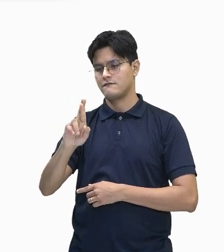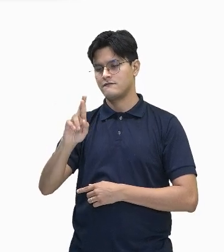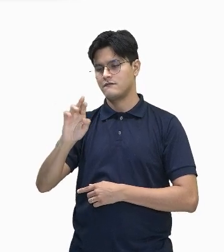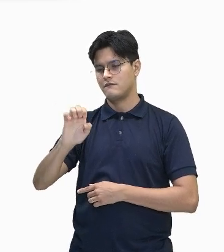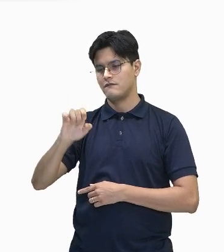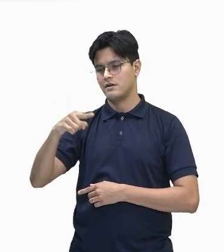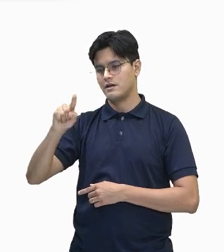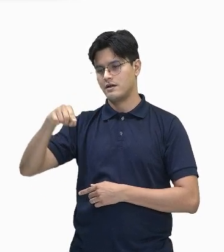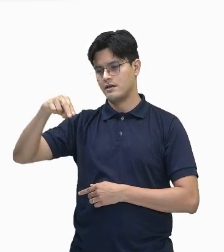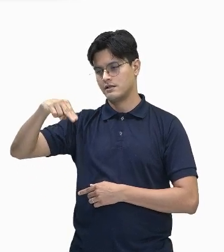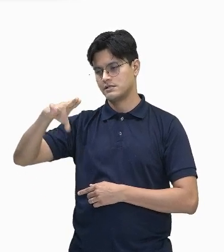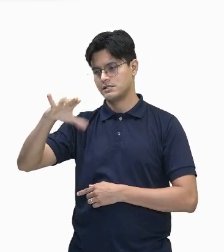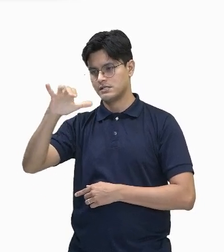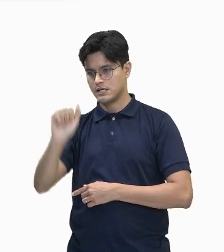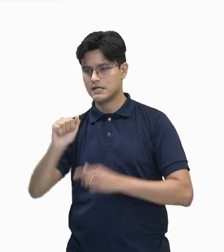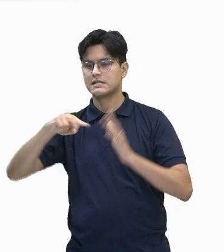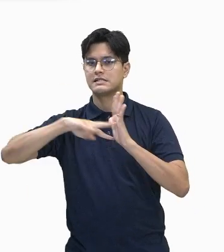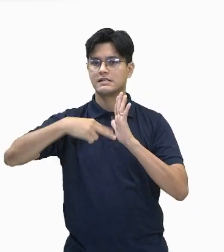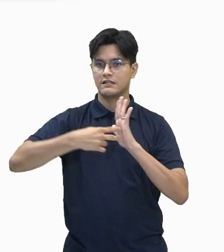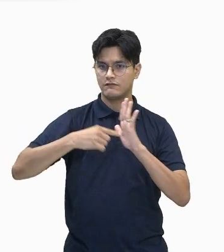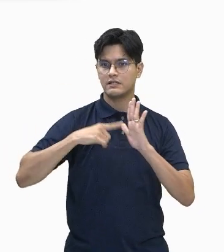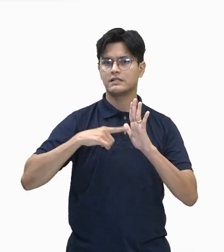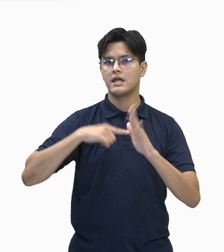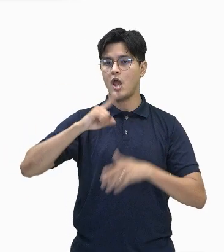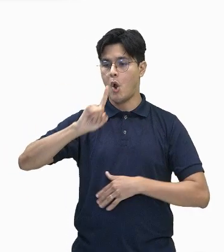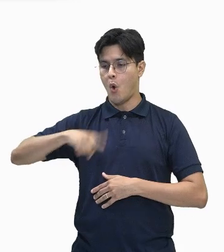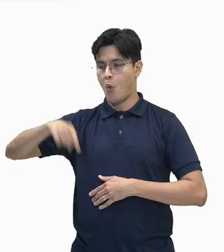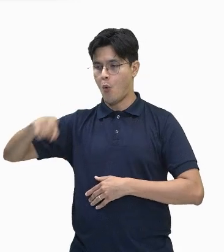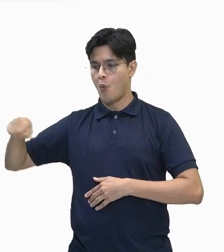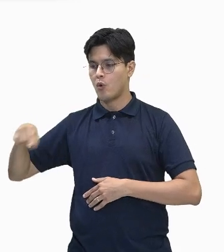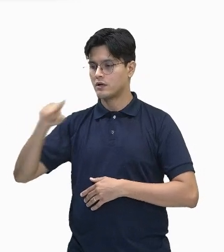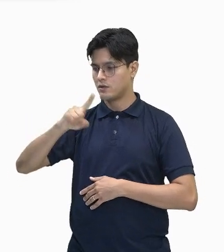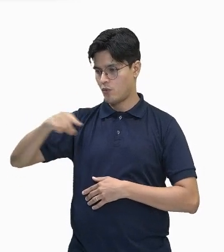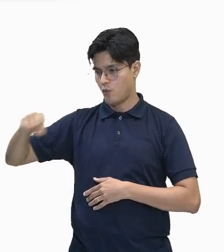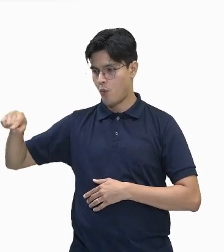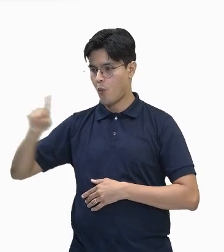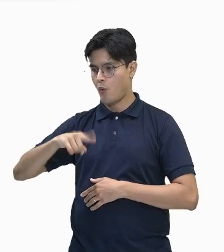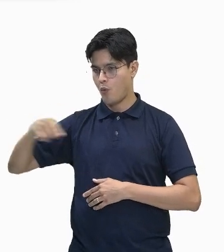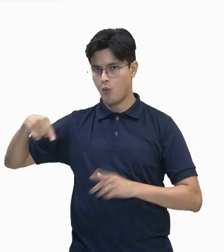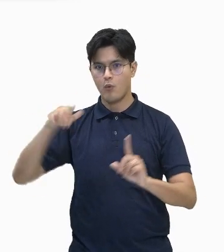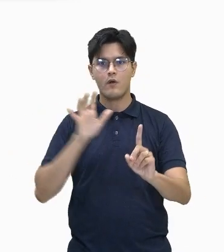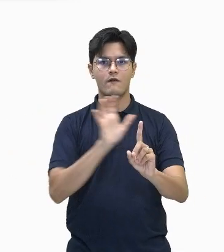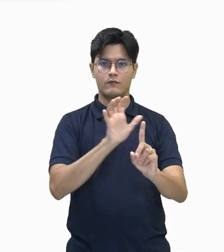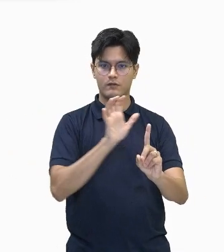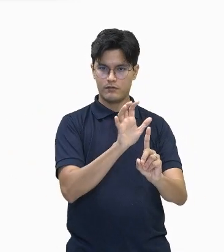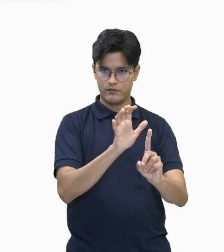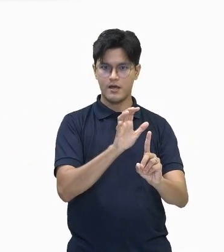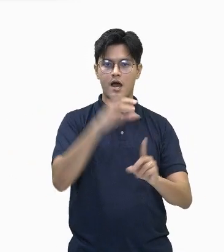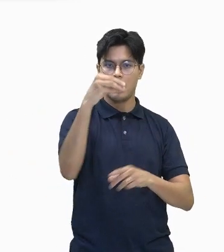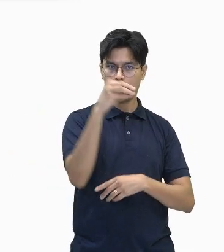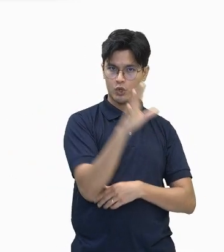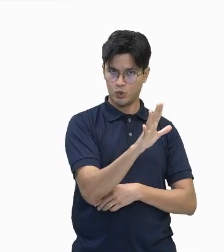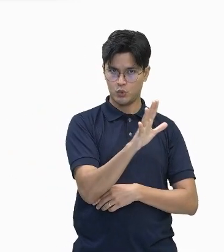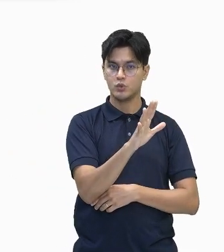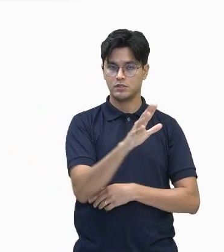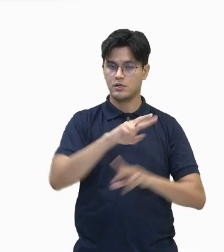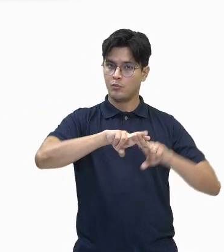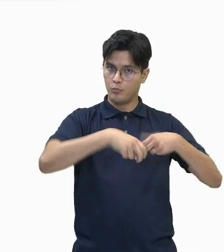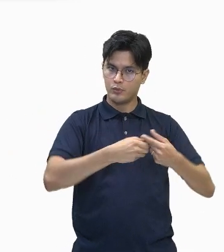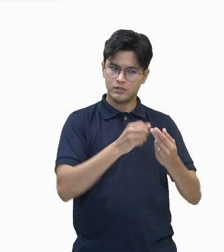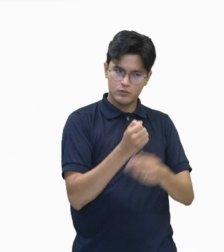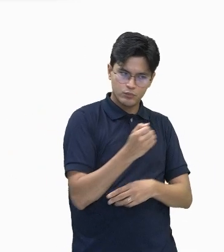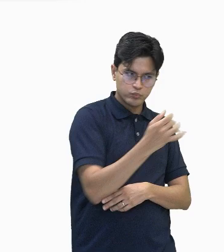de ondas. Então, esse fenômeno aí, nessa experiência, a única explicação plausível para os resultados é que a